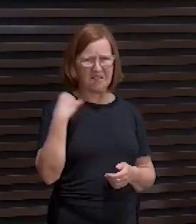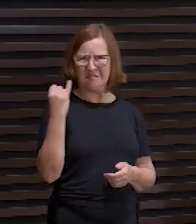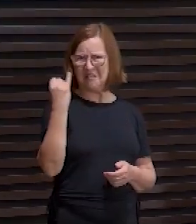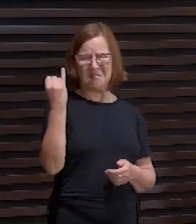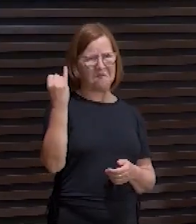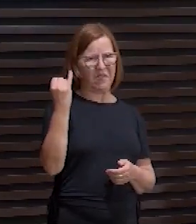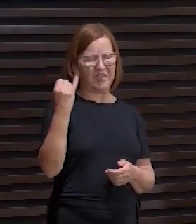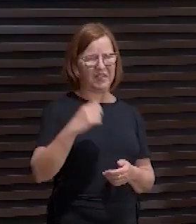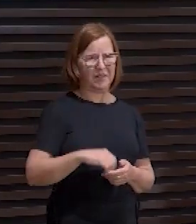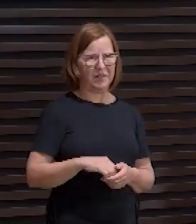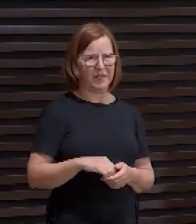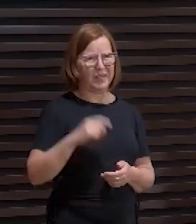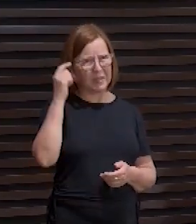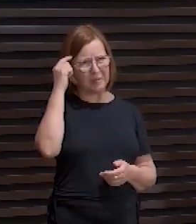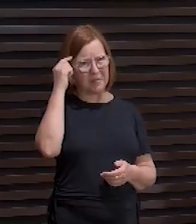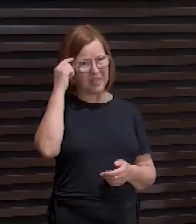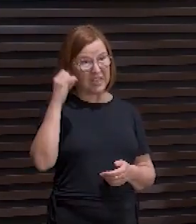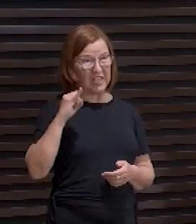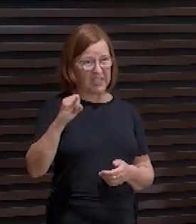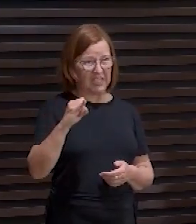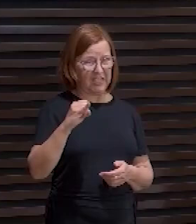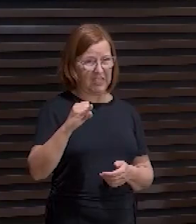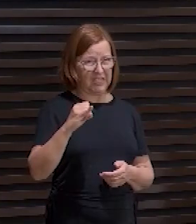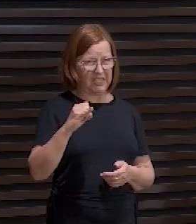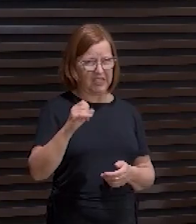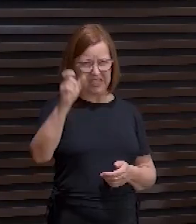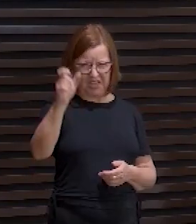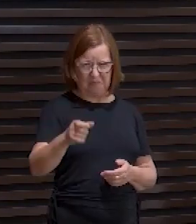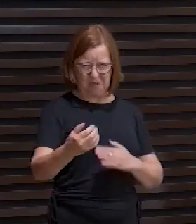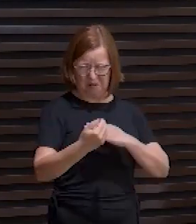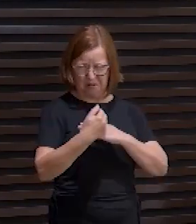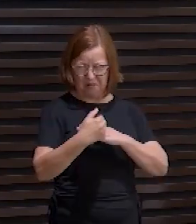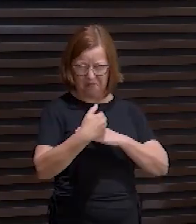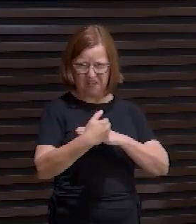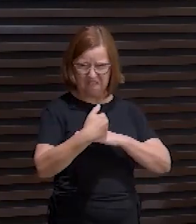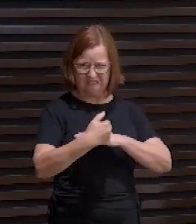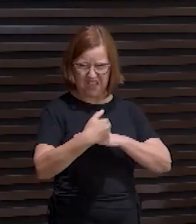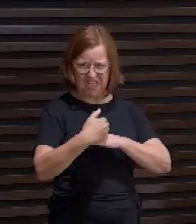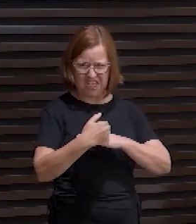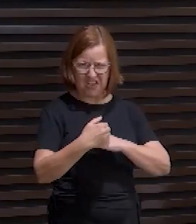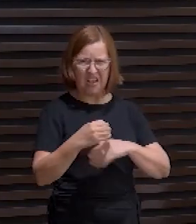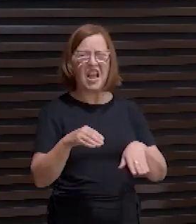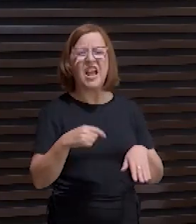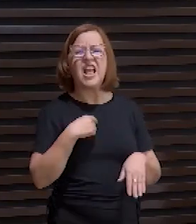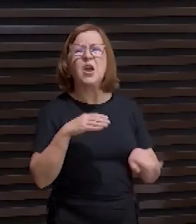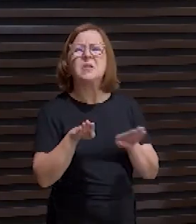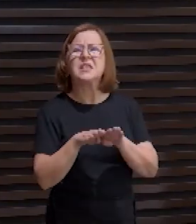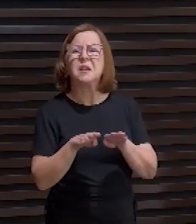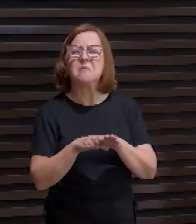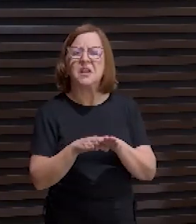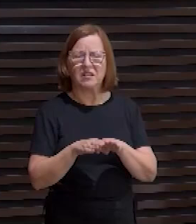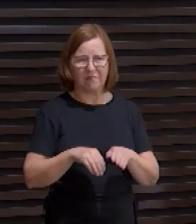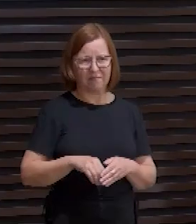ferro, eu vou retribuir com ferro e um pouquinho mais. É isso que o mundo fala aí fora. Você tomou um tapa, dá